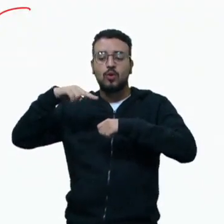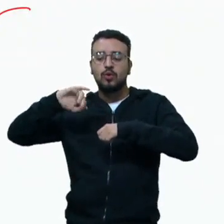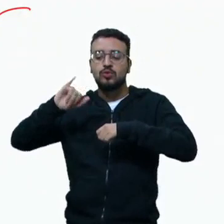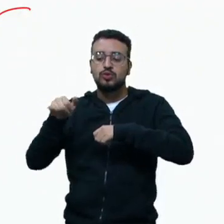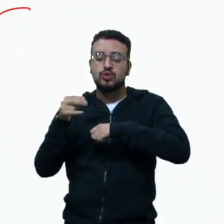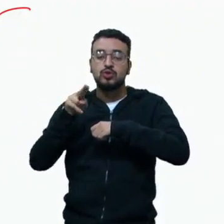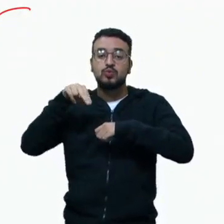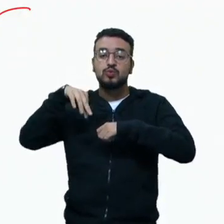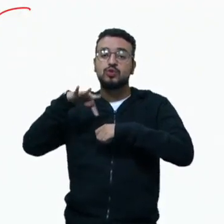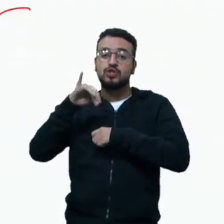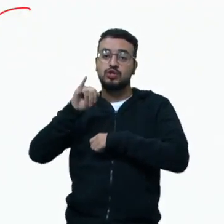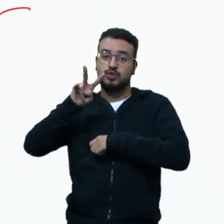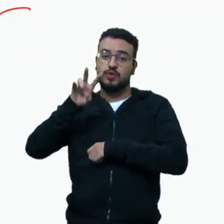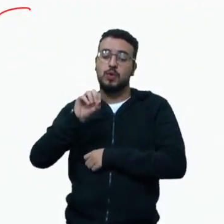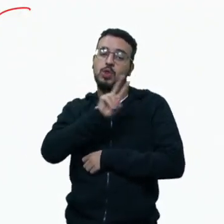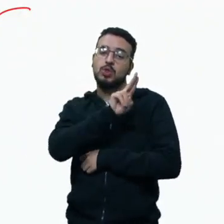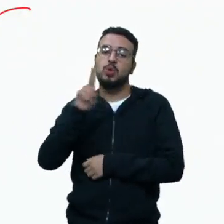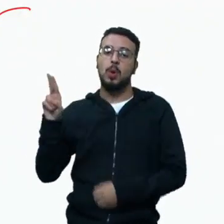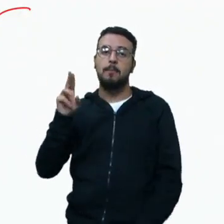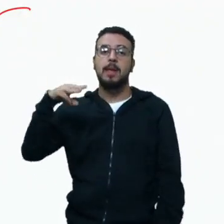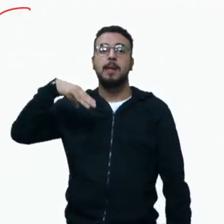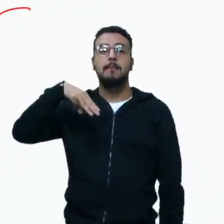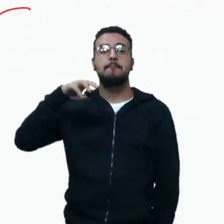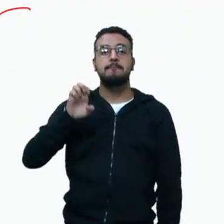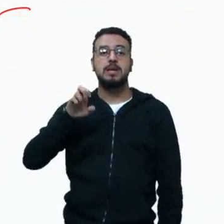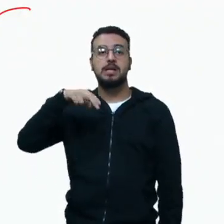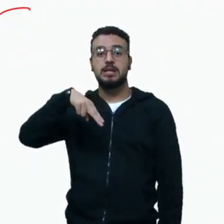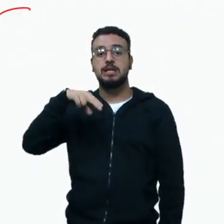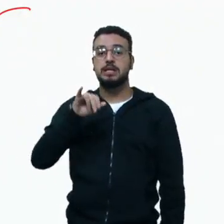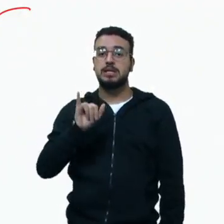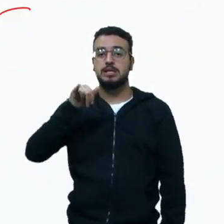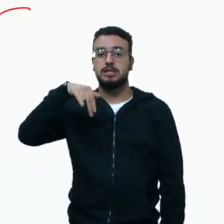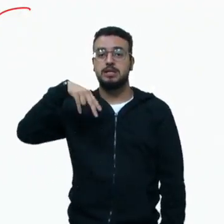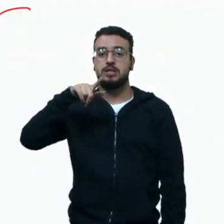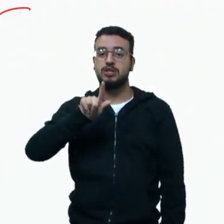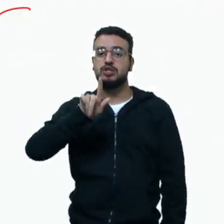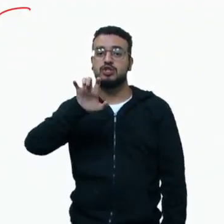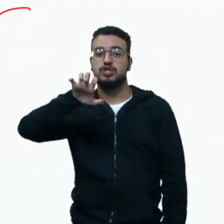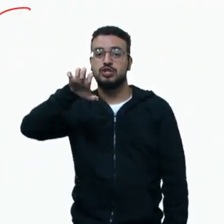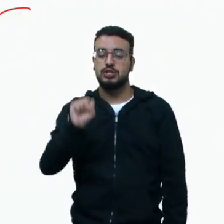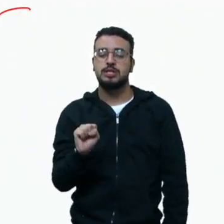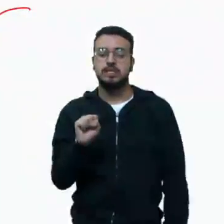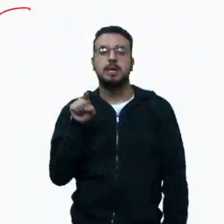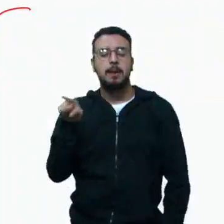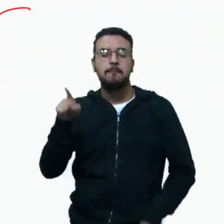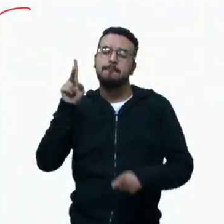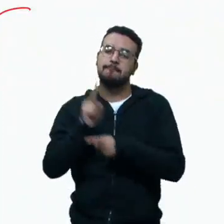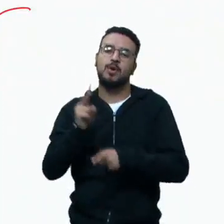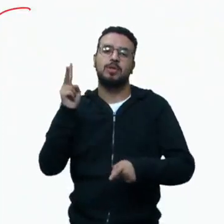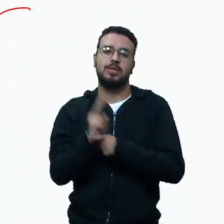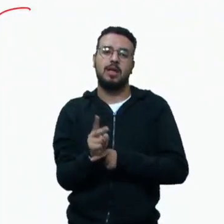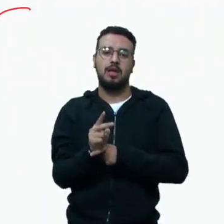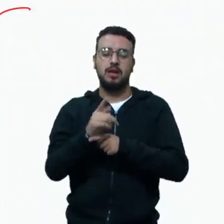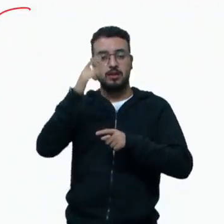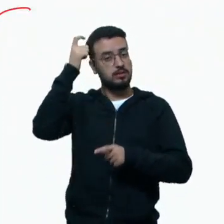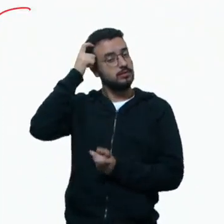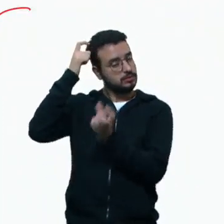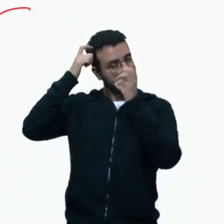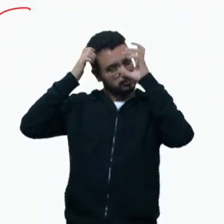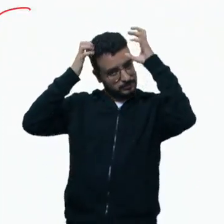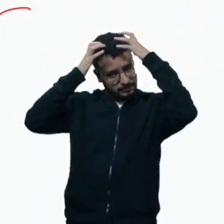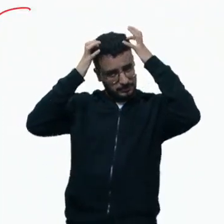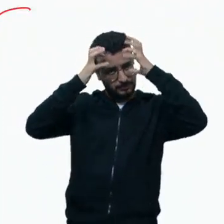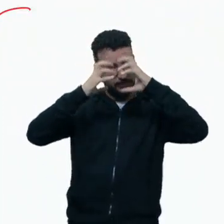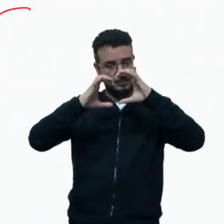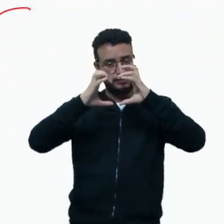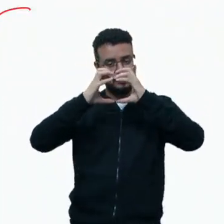meninge, tá? Ela que vai proteger os hemisférios cerebrais, né? Vai proteger o cérebro